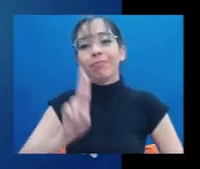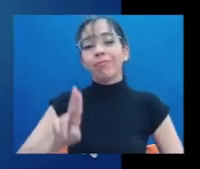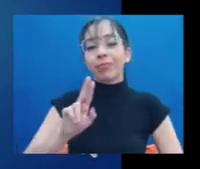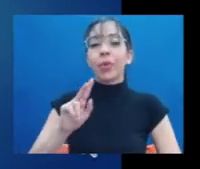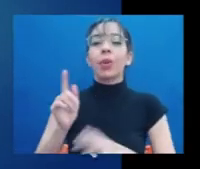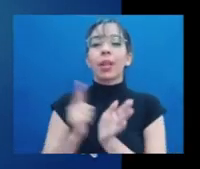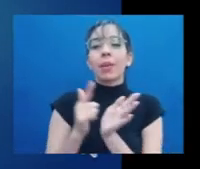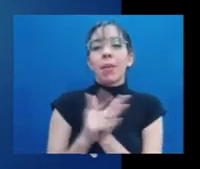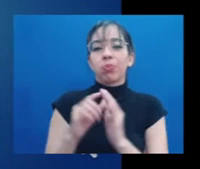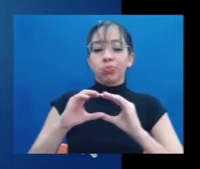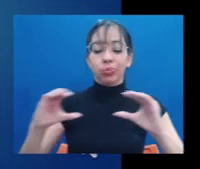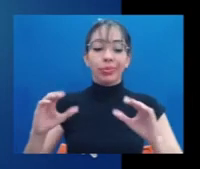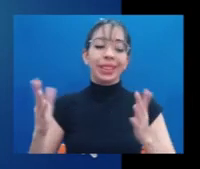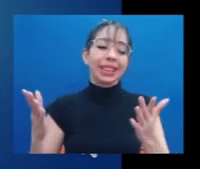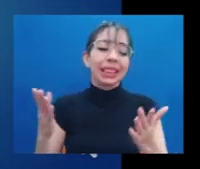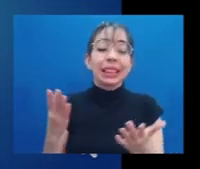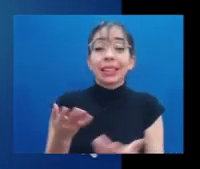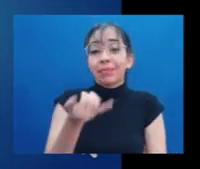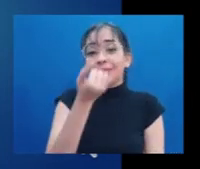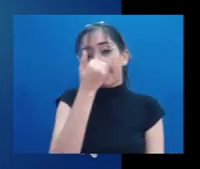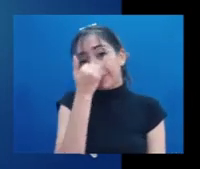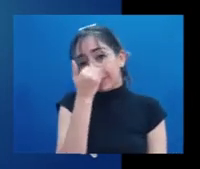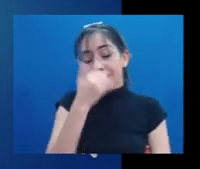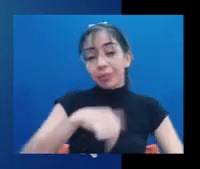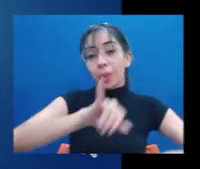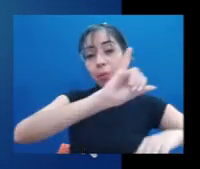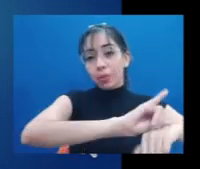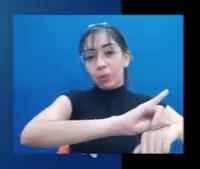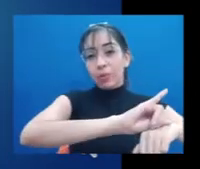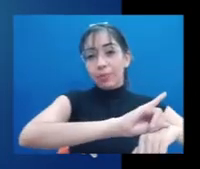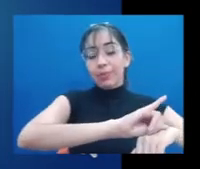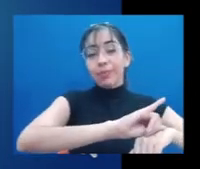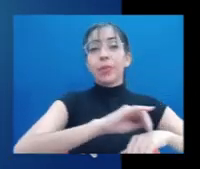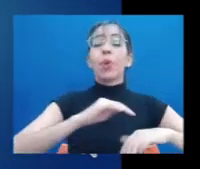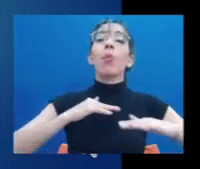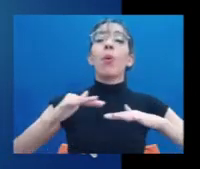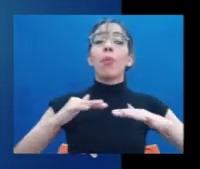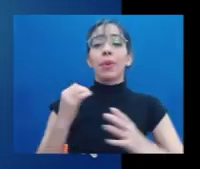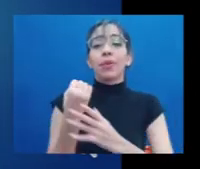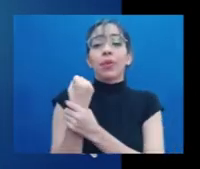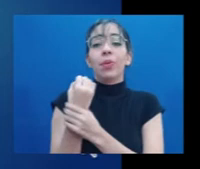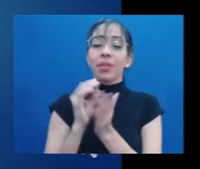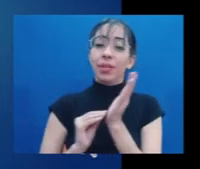cobrir o peso dos animais e quando vai fazer a limpeza ser mais fácil. Então, vejam, gente, o que, né,